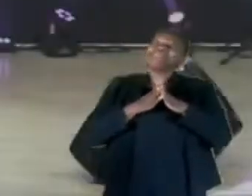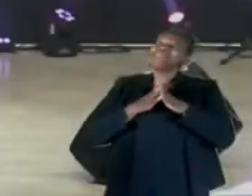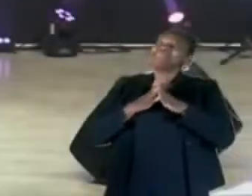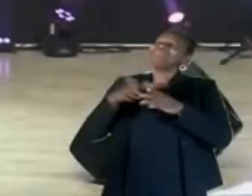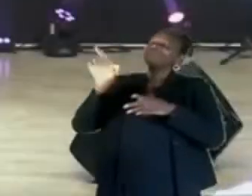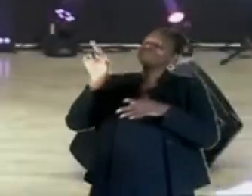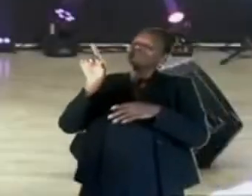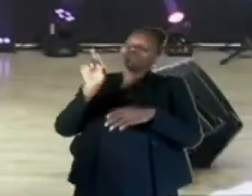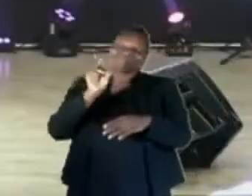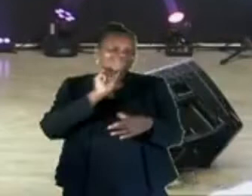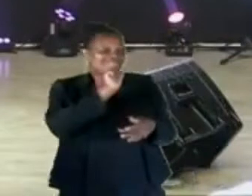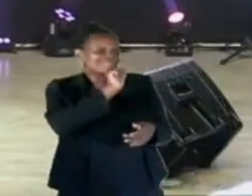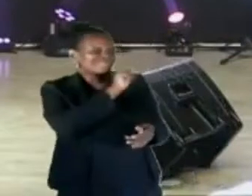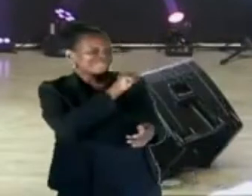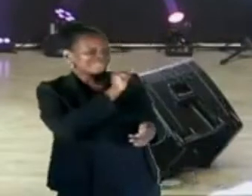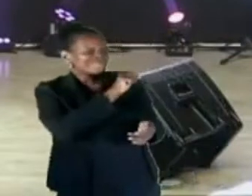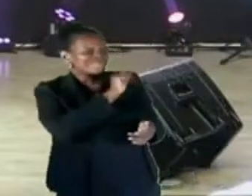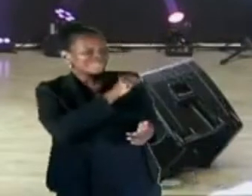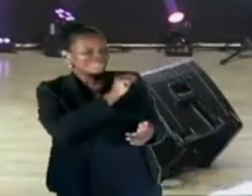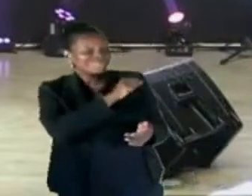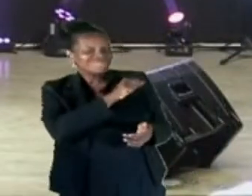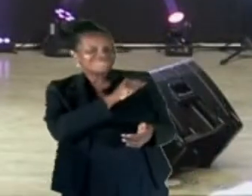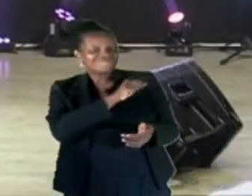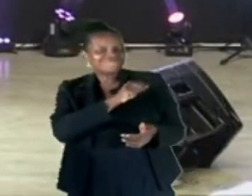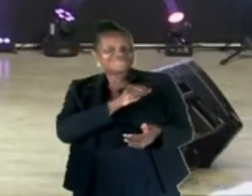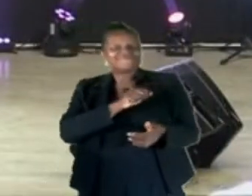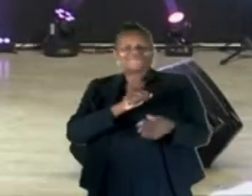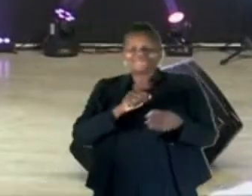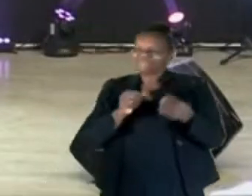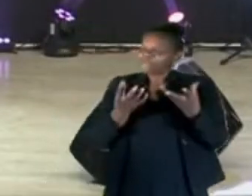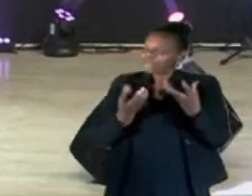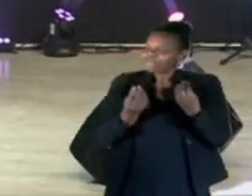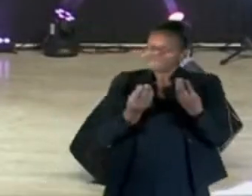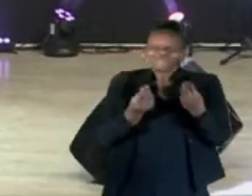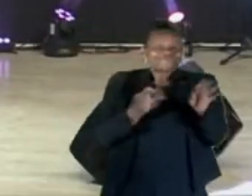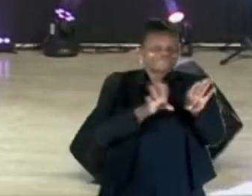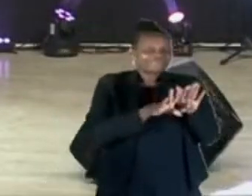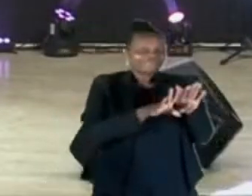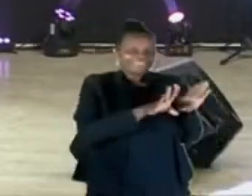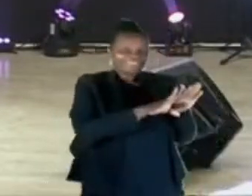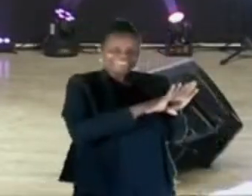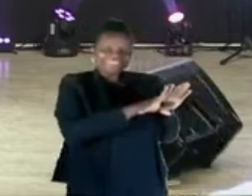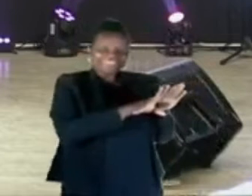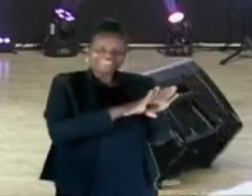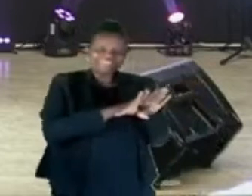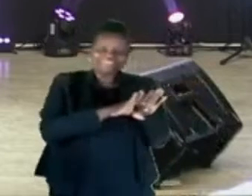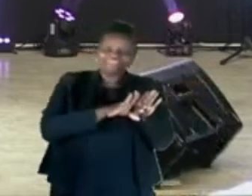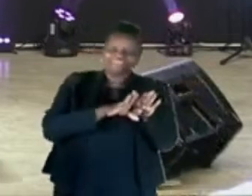Já bateu em tantas portas que nem sei. Ó, Rei